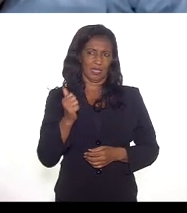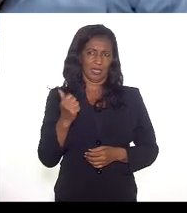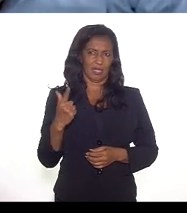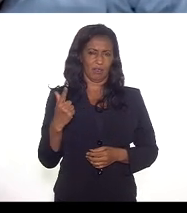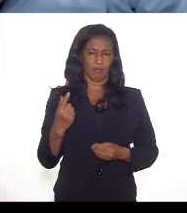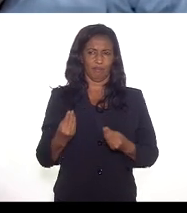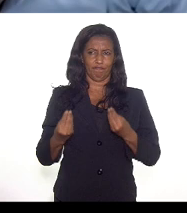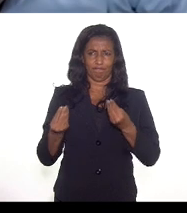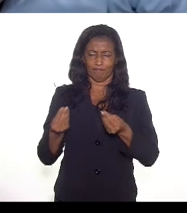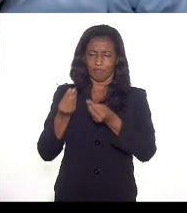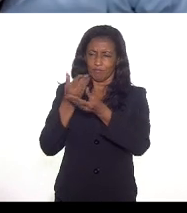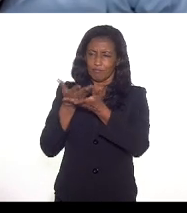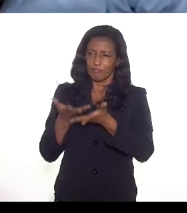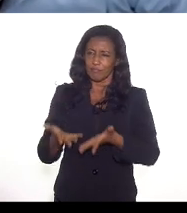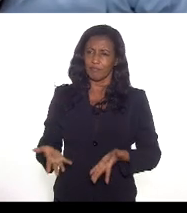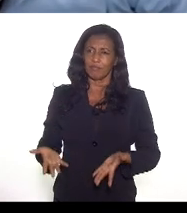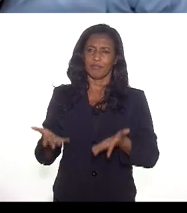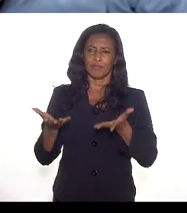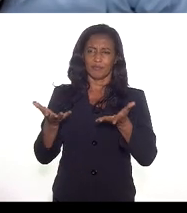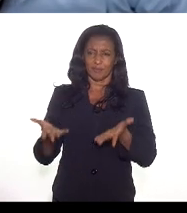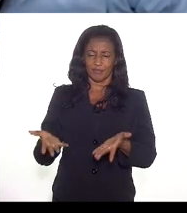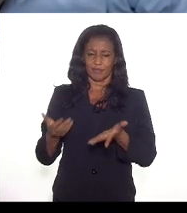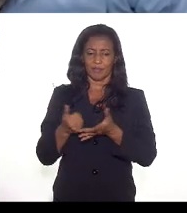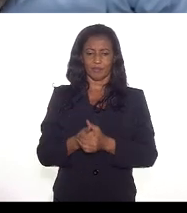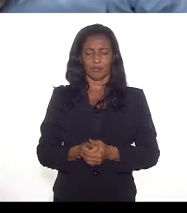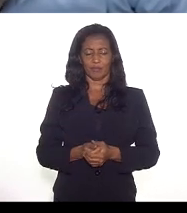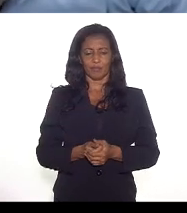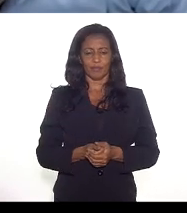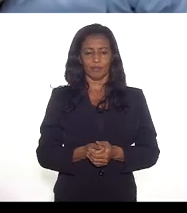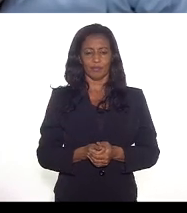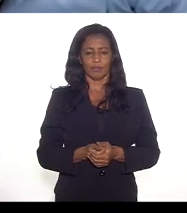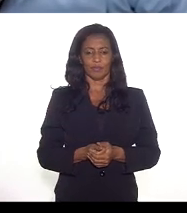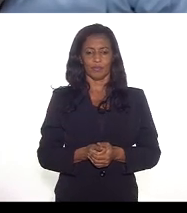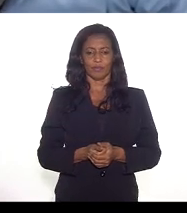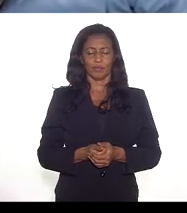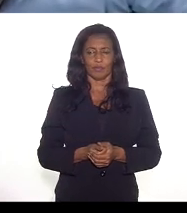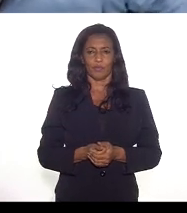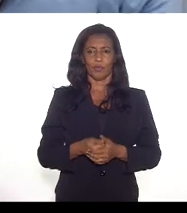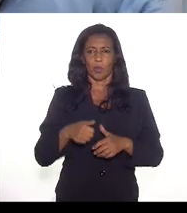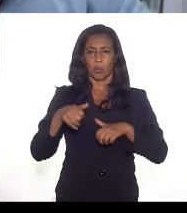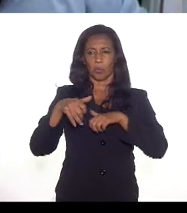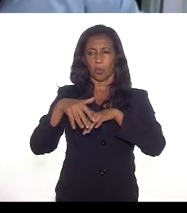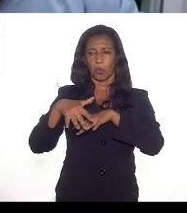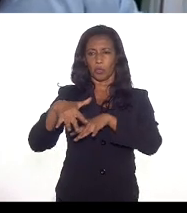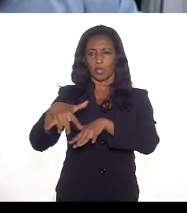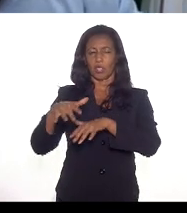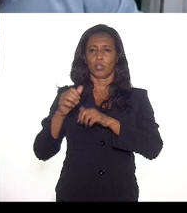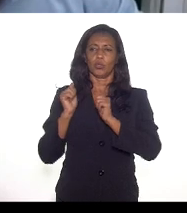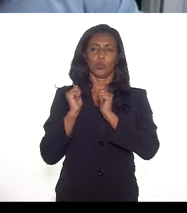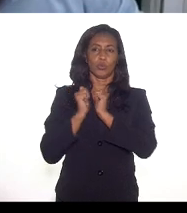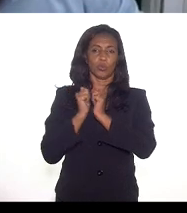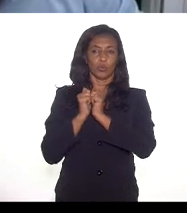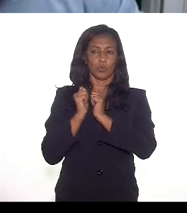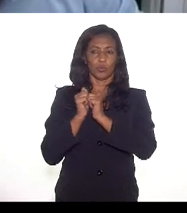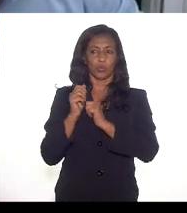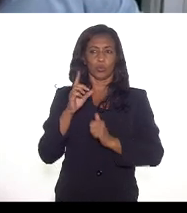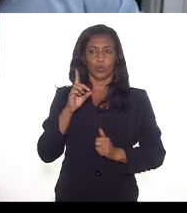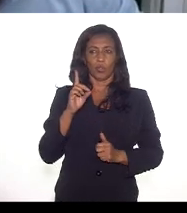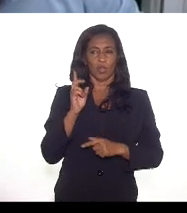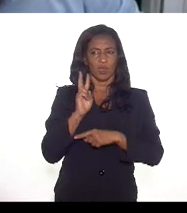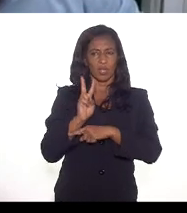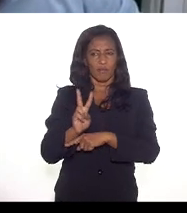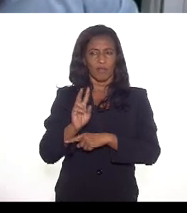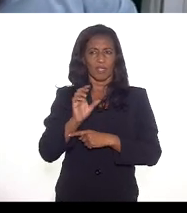uma bonita homenagem ao José Cláudio com um cortejo através da Defesa Civil, nós acompanhamos.